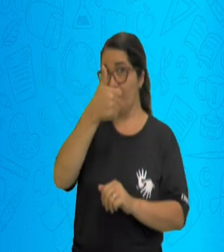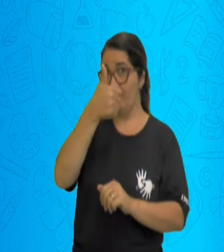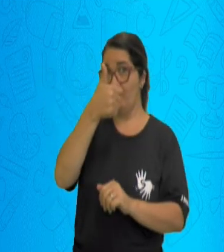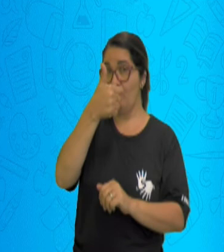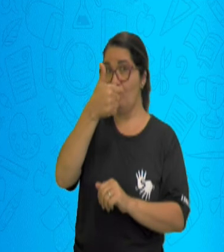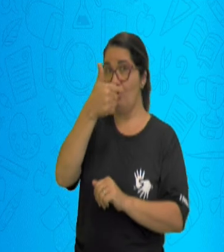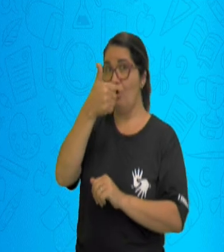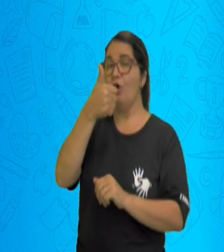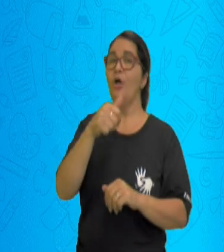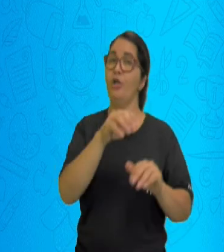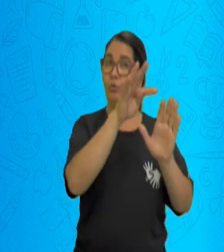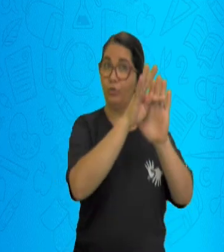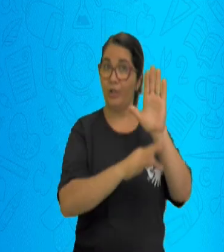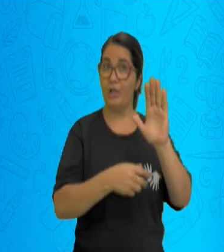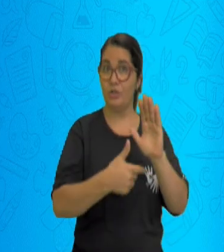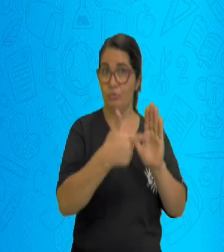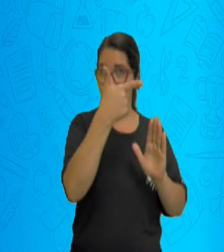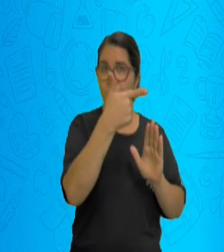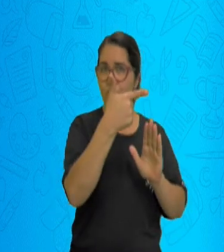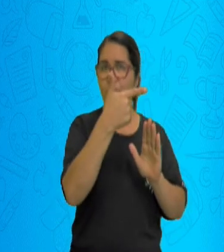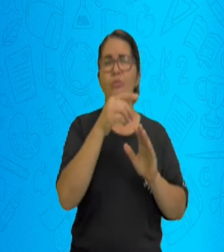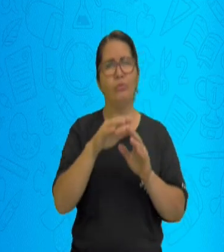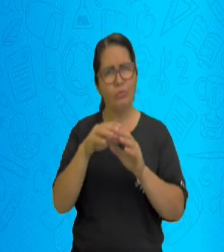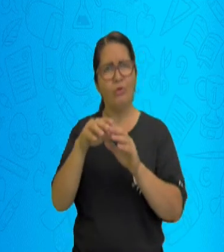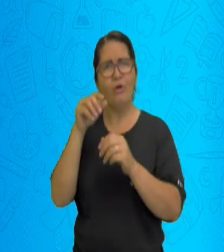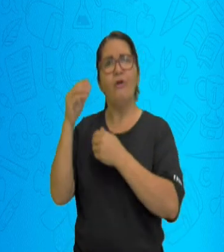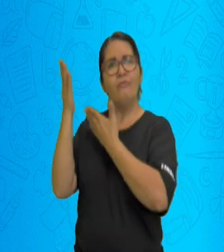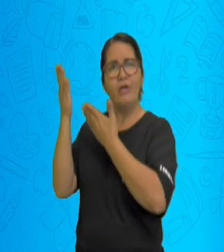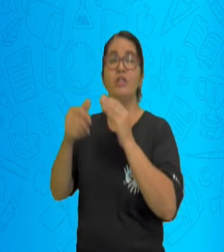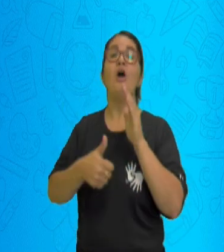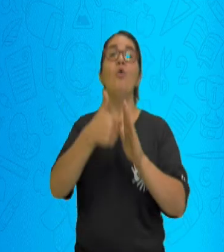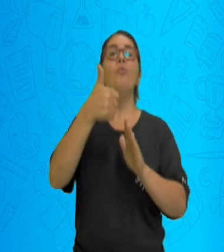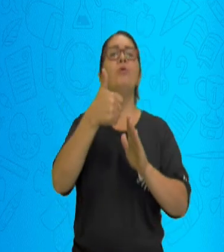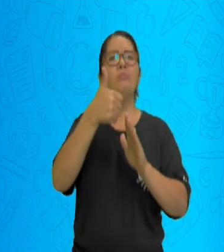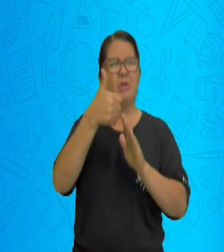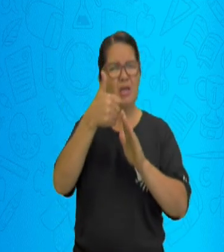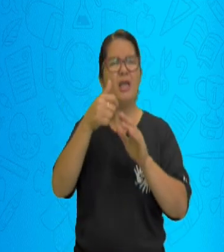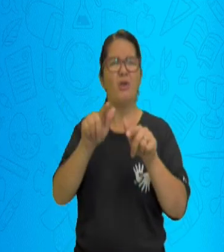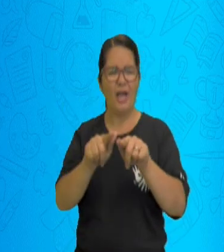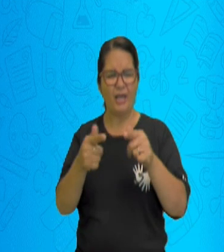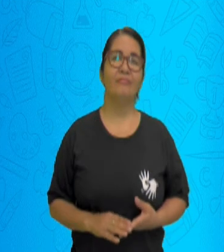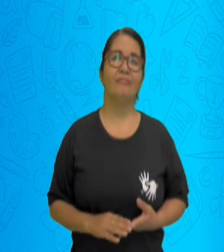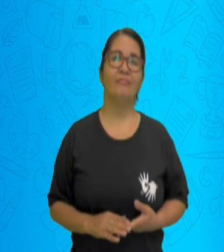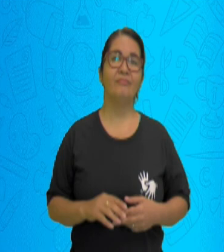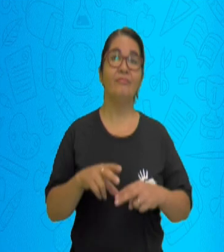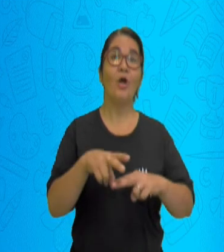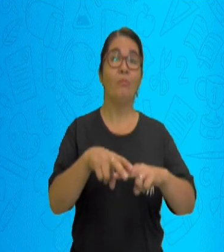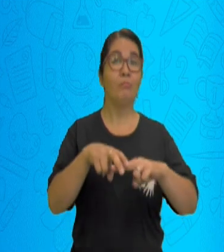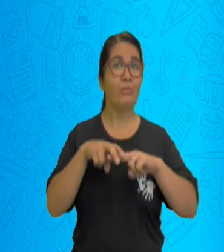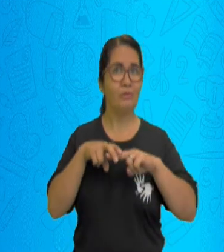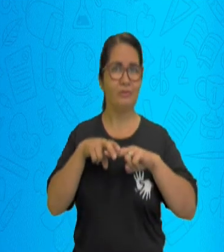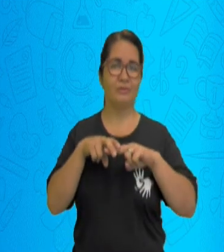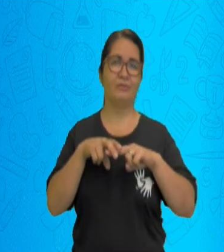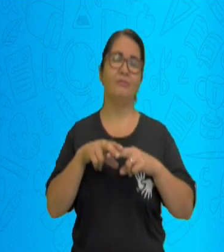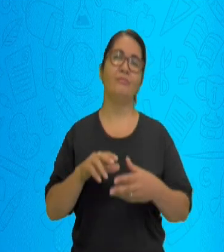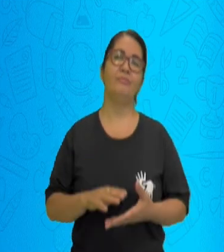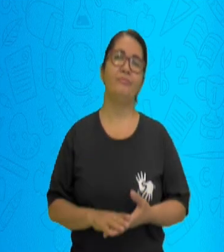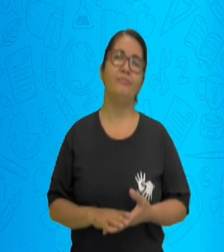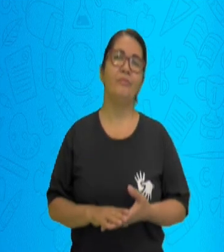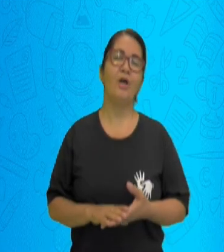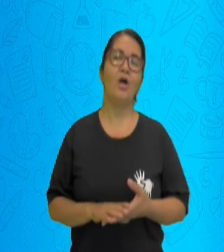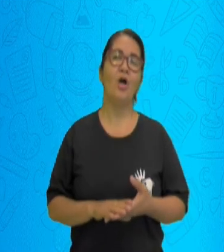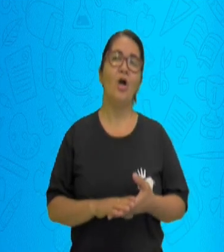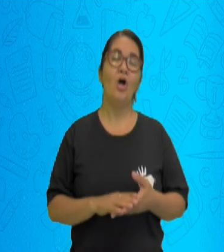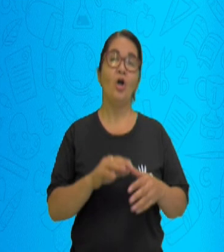texto obedece a todas as normas gramaticais. Lembra? Concordância, pontuação. Contudo, no